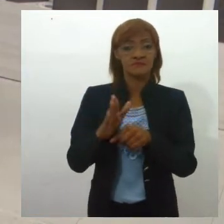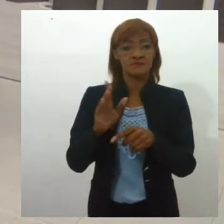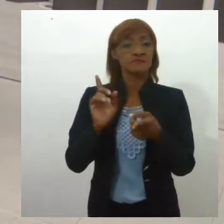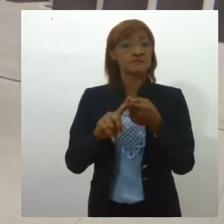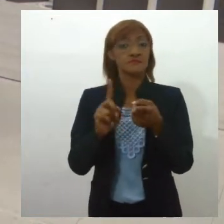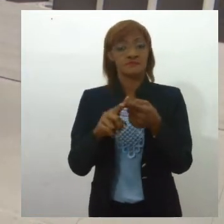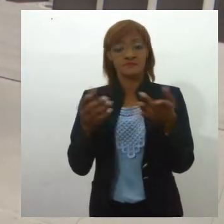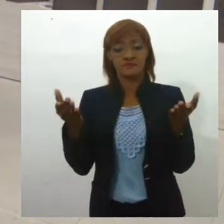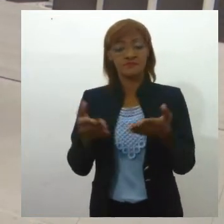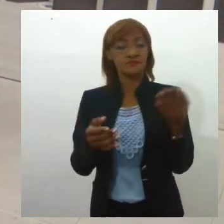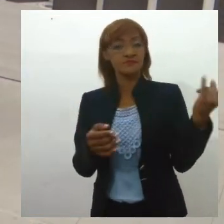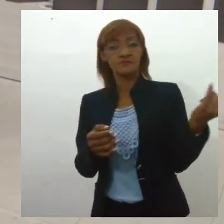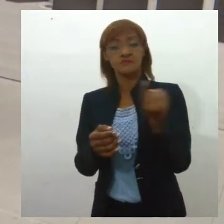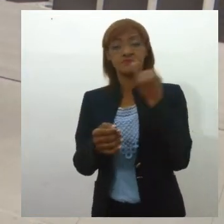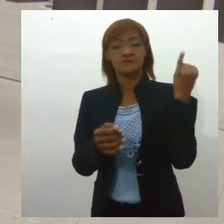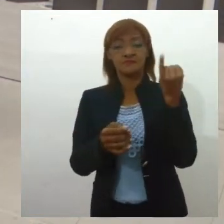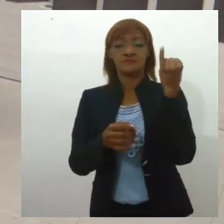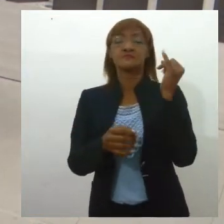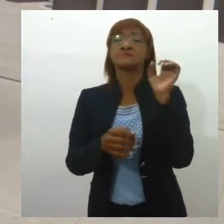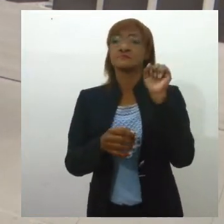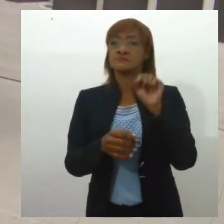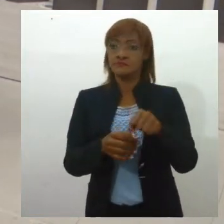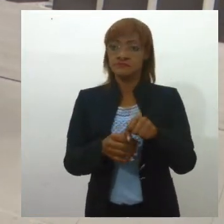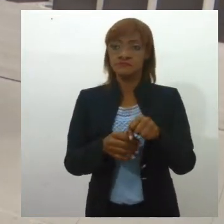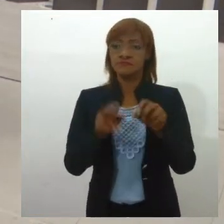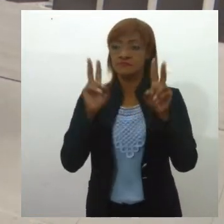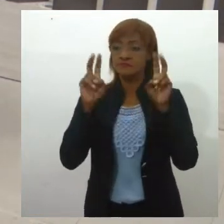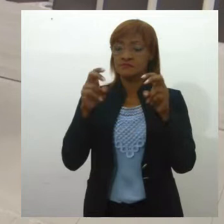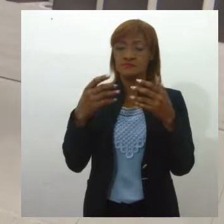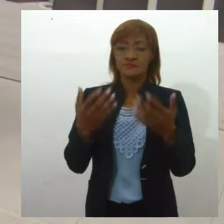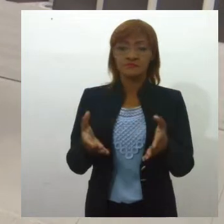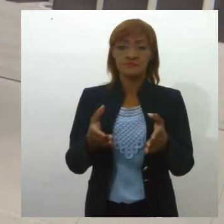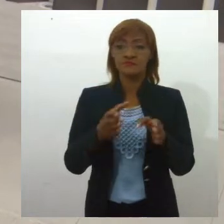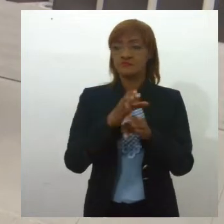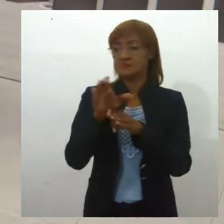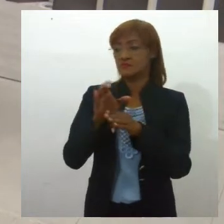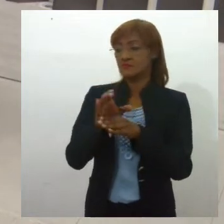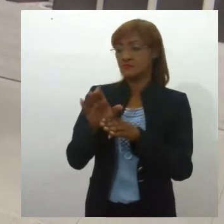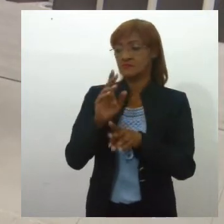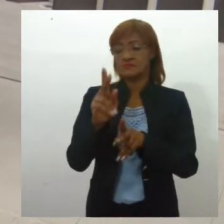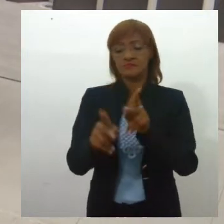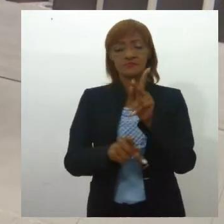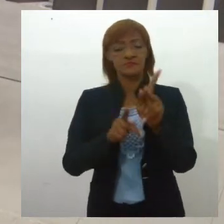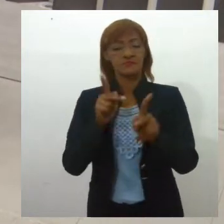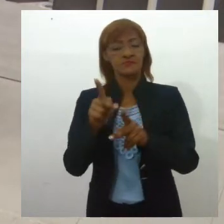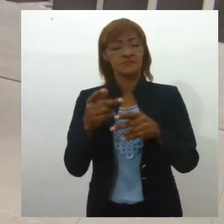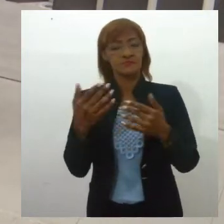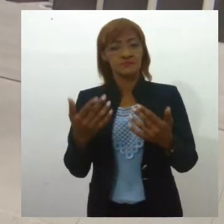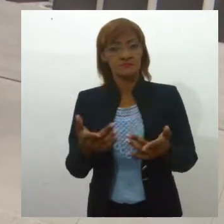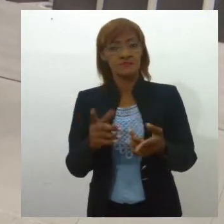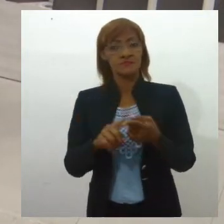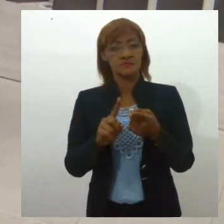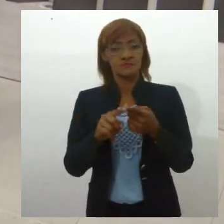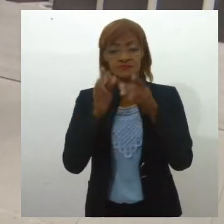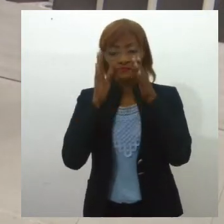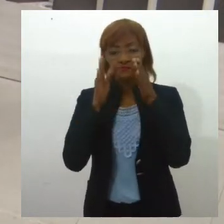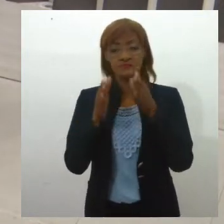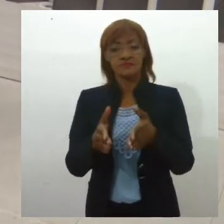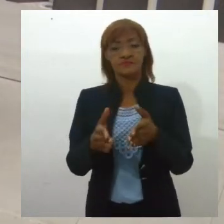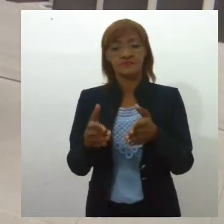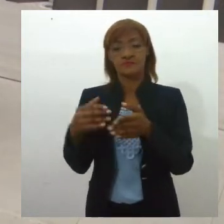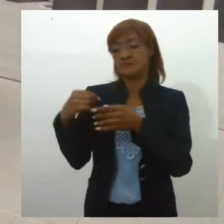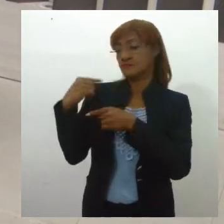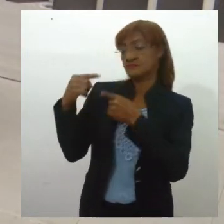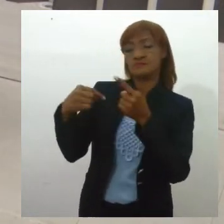nunca é fundamental se falar sobre o assunto, conscientizar a população, trazer ações, trazer ideias com relação a isso para essa geração, como também